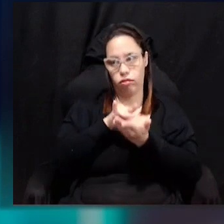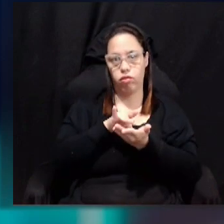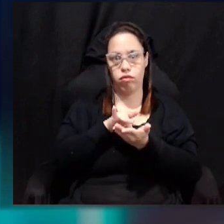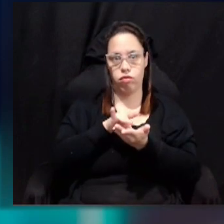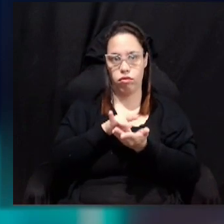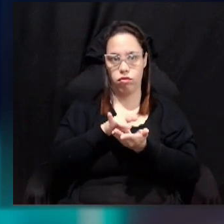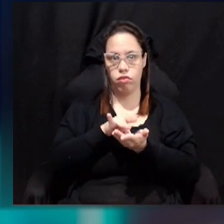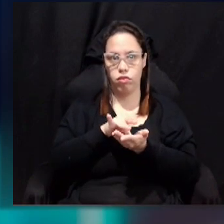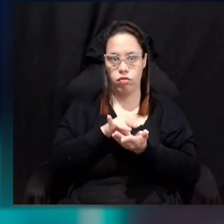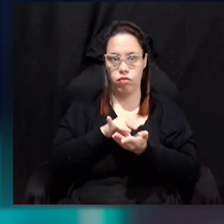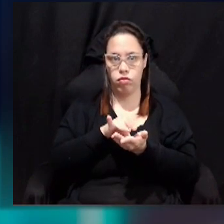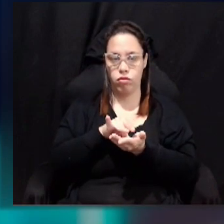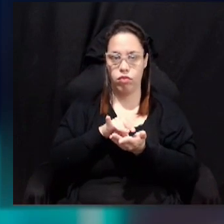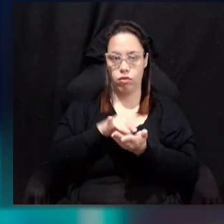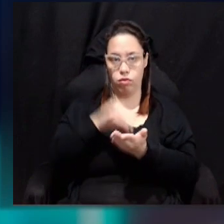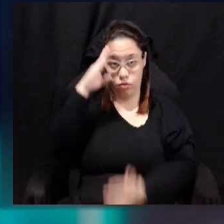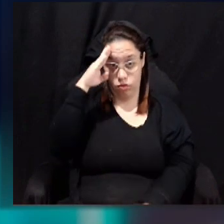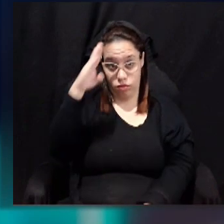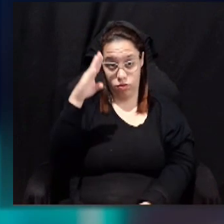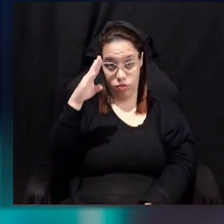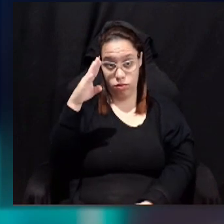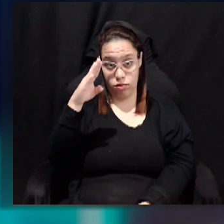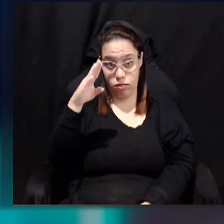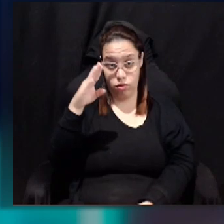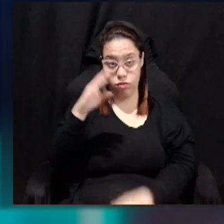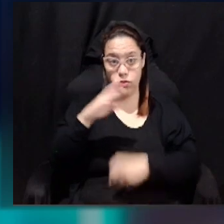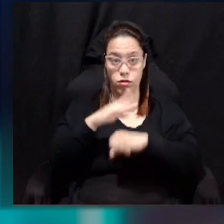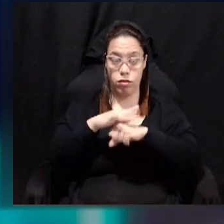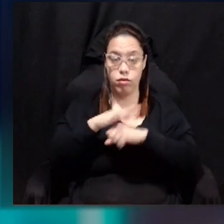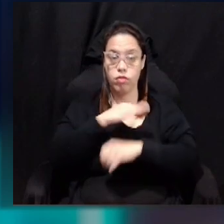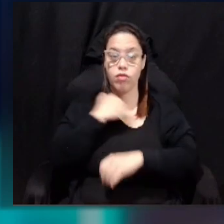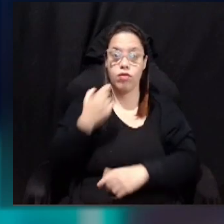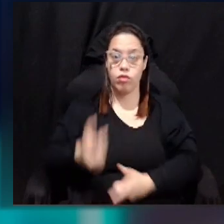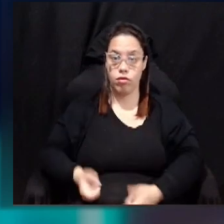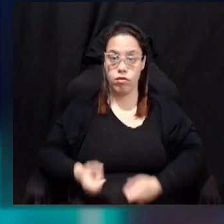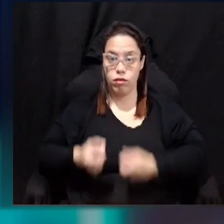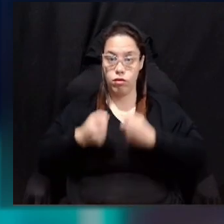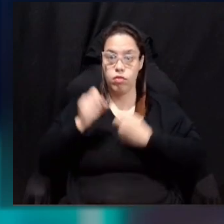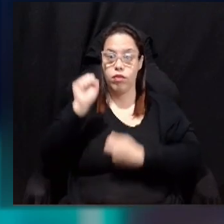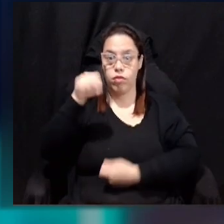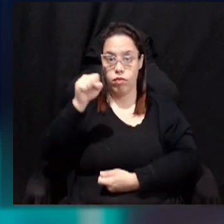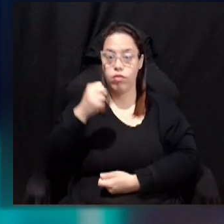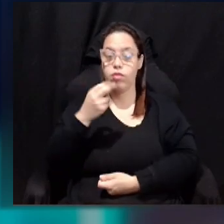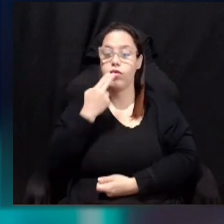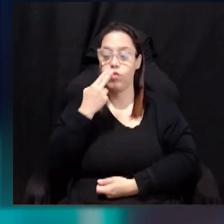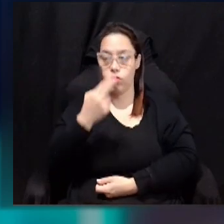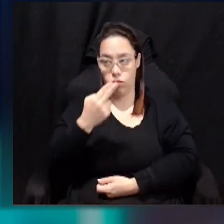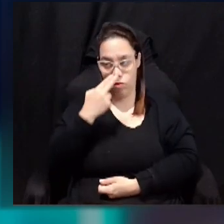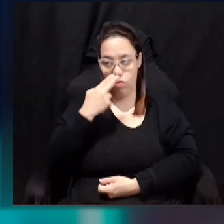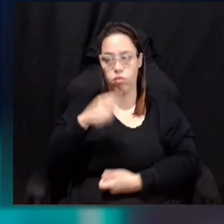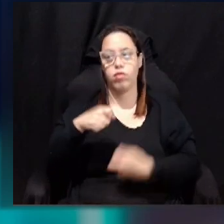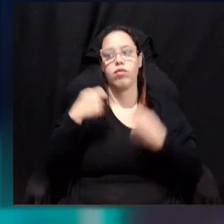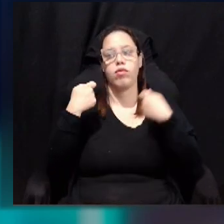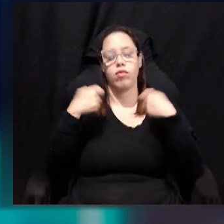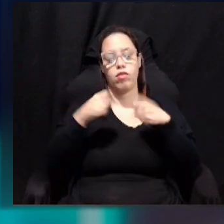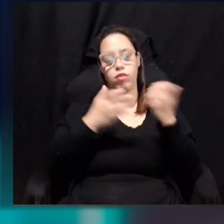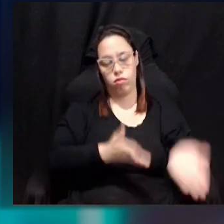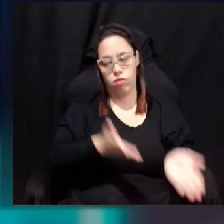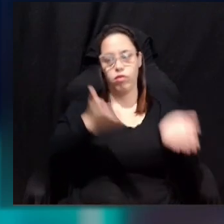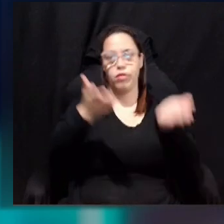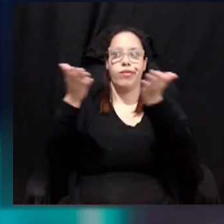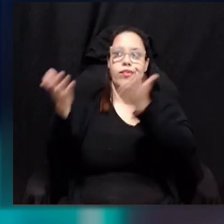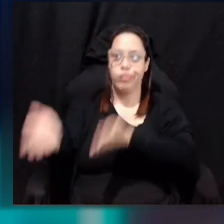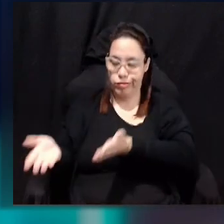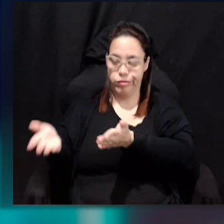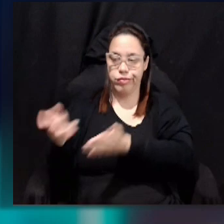Uma das principais causas do adoecimento e morte por câncer é, sim, o cigarro. E nós precisamos levar isso a todas as pessoas que